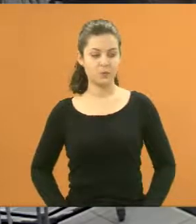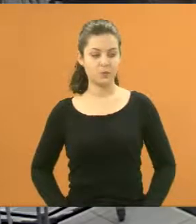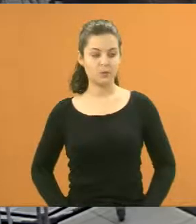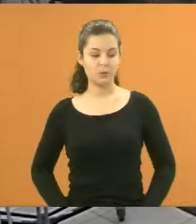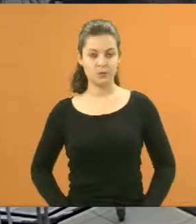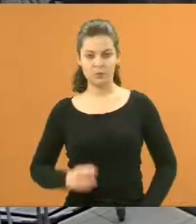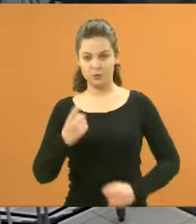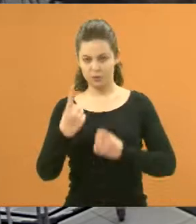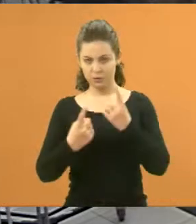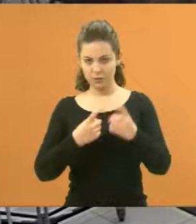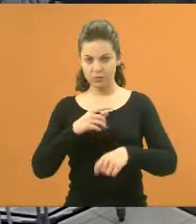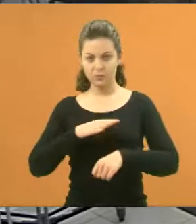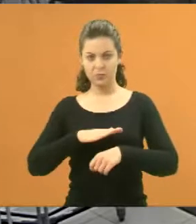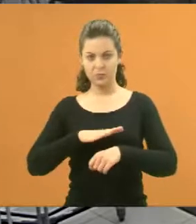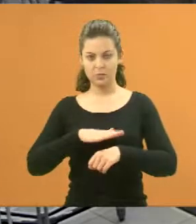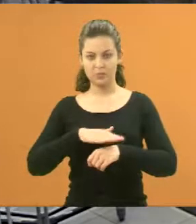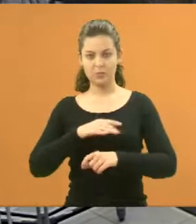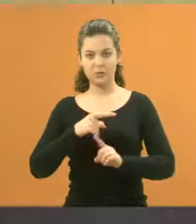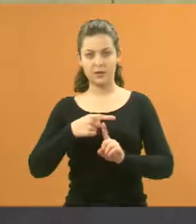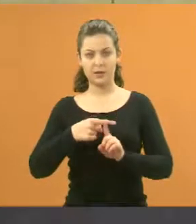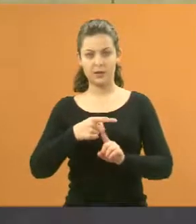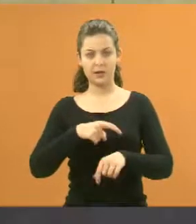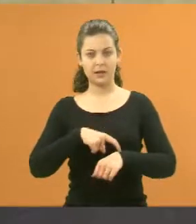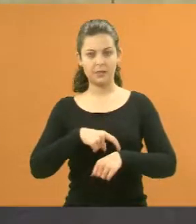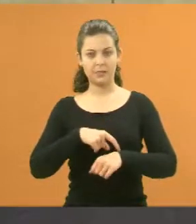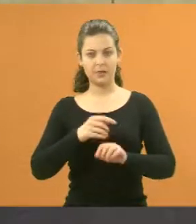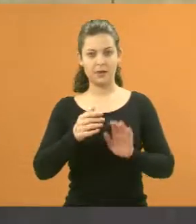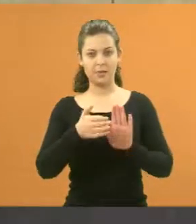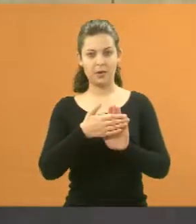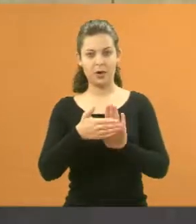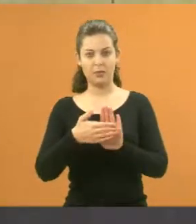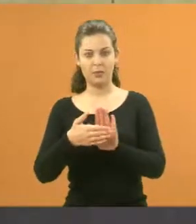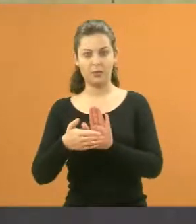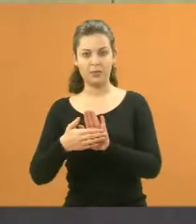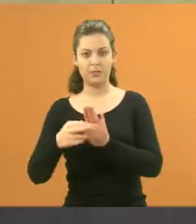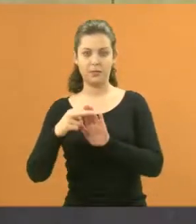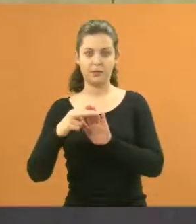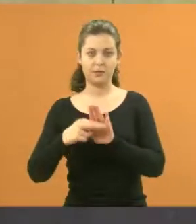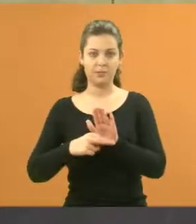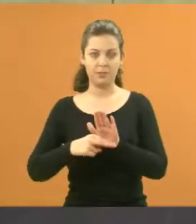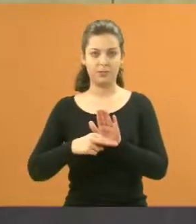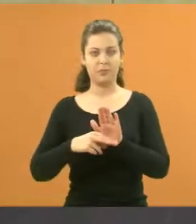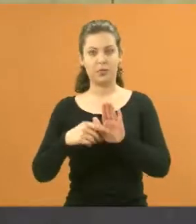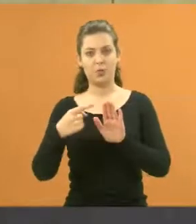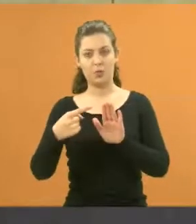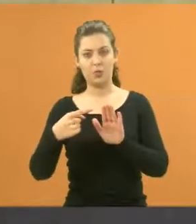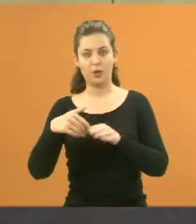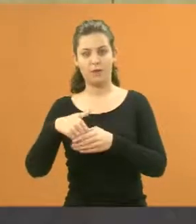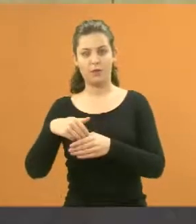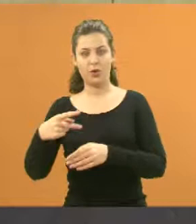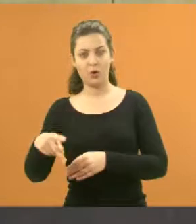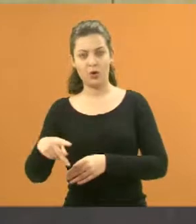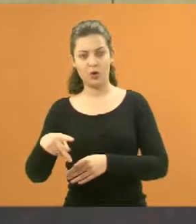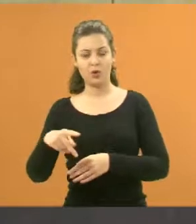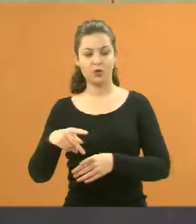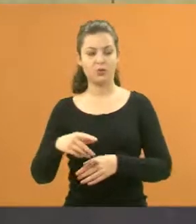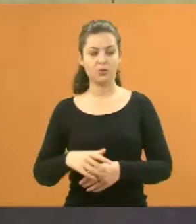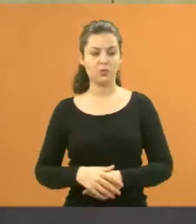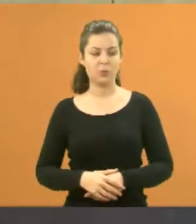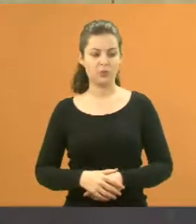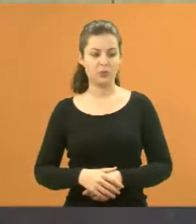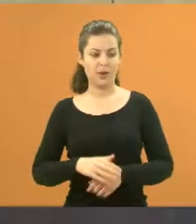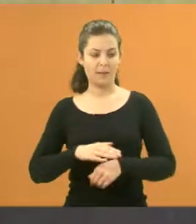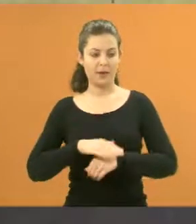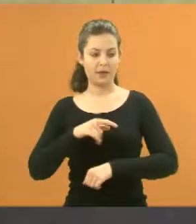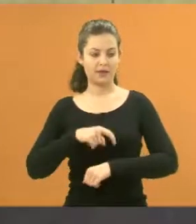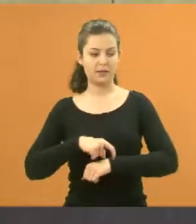Alguém mais vai dar mais tempo? Porque a gente tem que colocar cada proposta de uma vez, né? A regimento, vamos respeitar um, depois vota o outro. Alguém vai dar mais